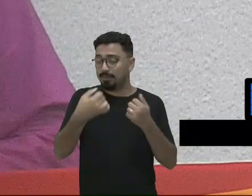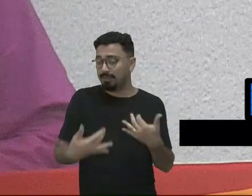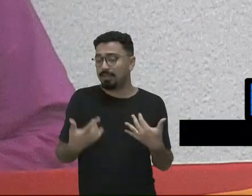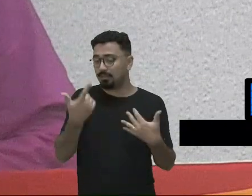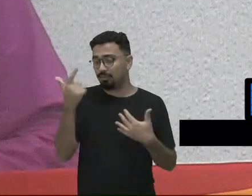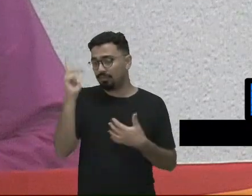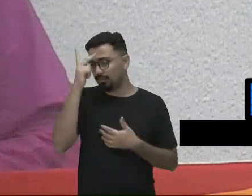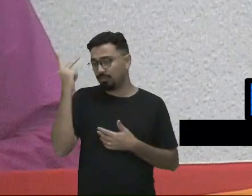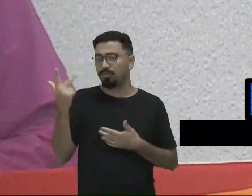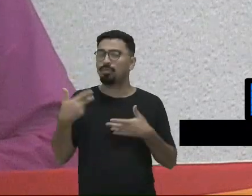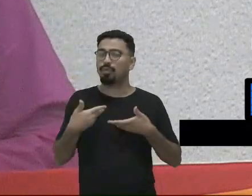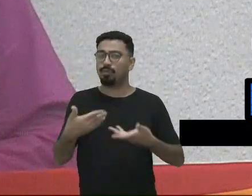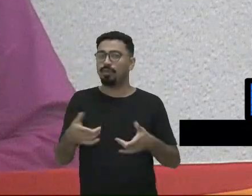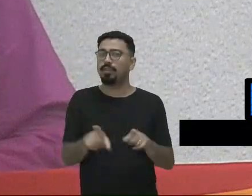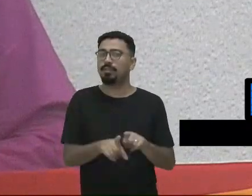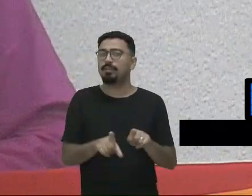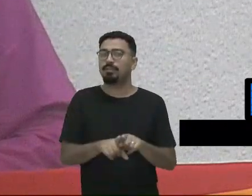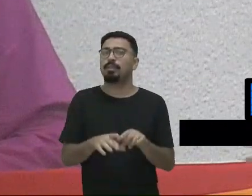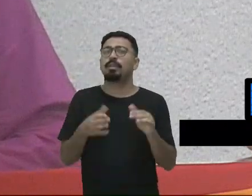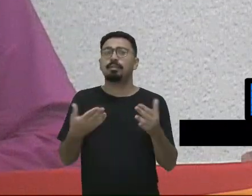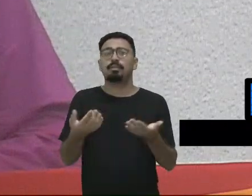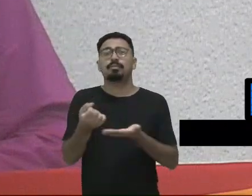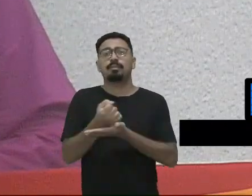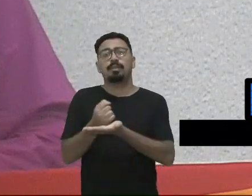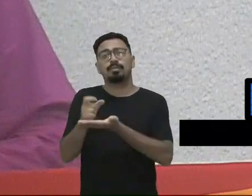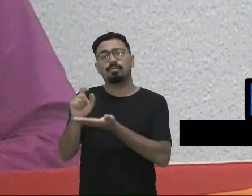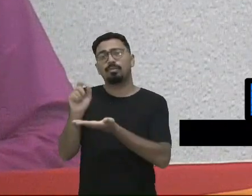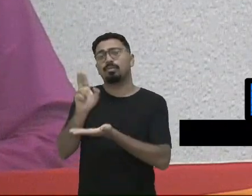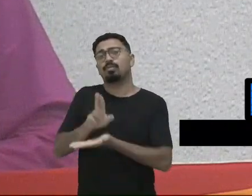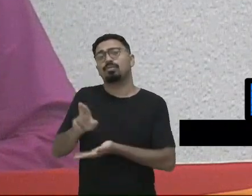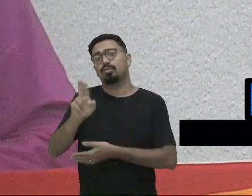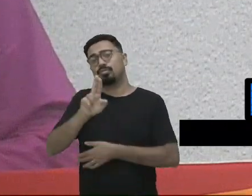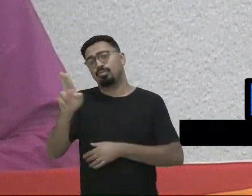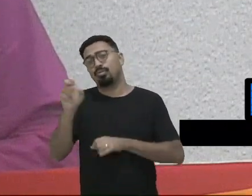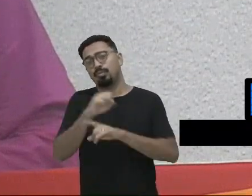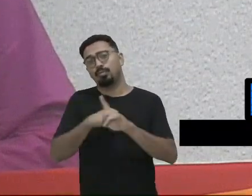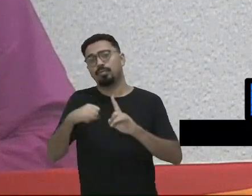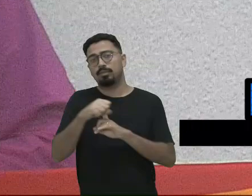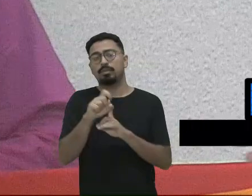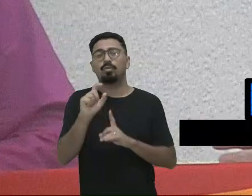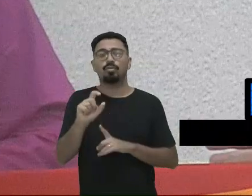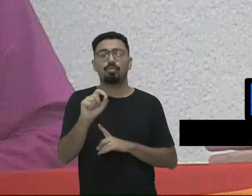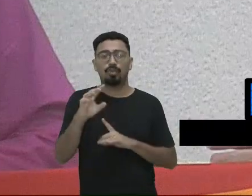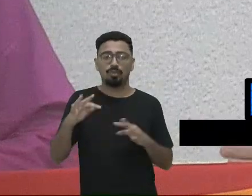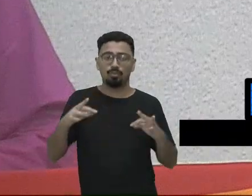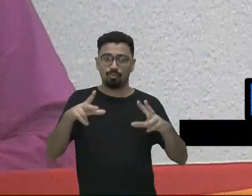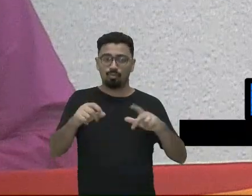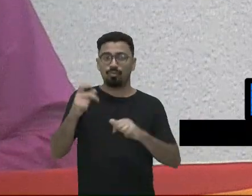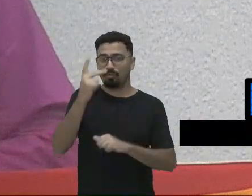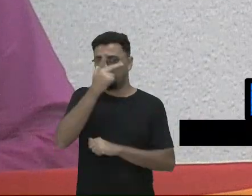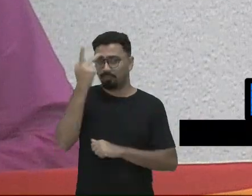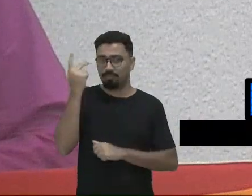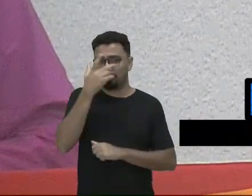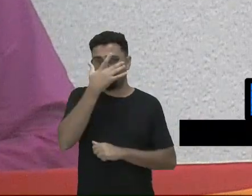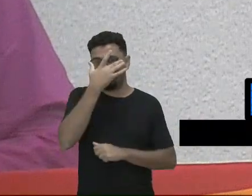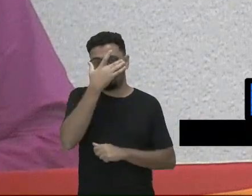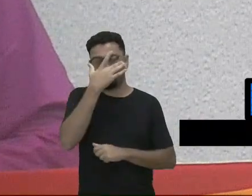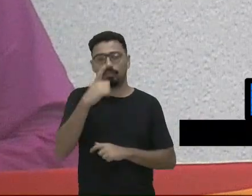aqui, convidados. Mas, basicamente, a questão do uso do nome social é que todas as pessoas têm a